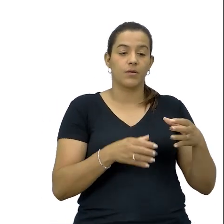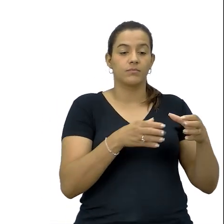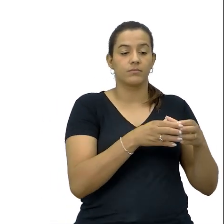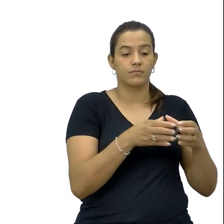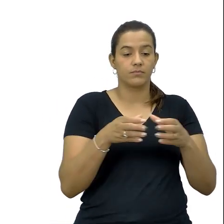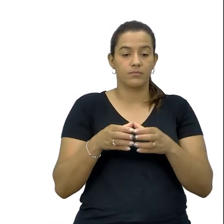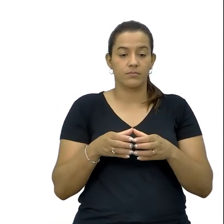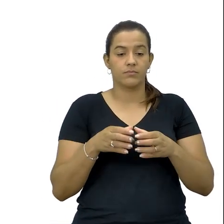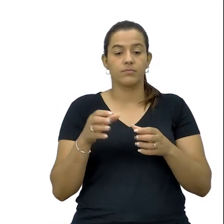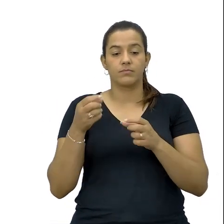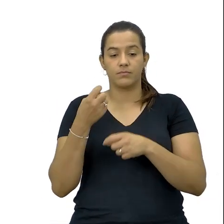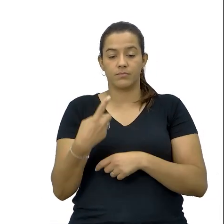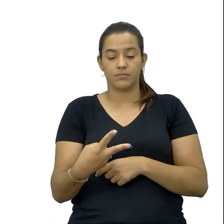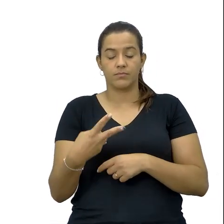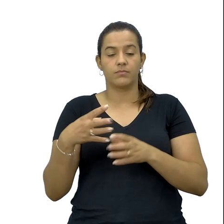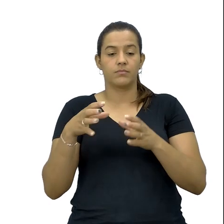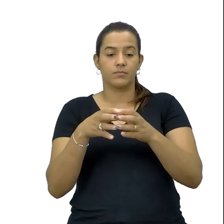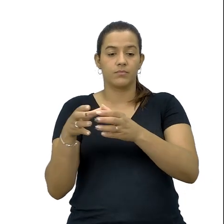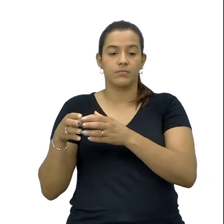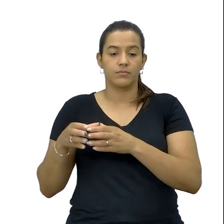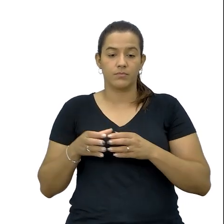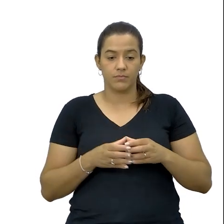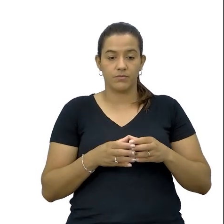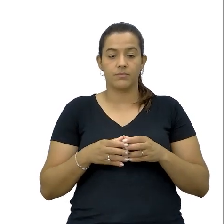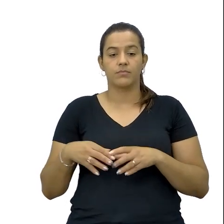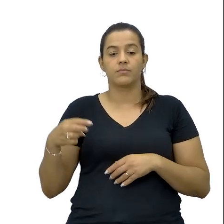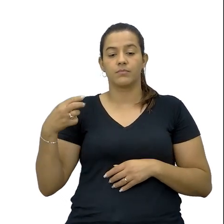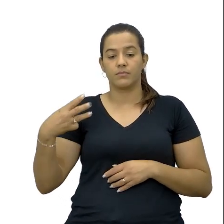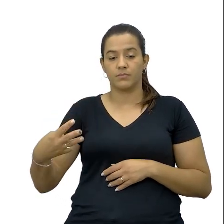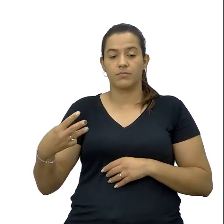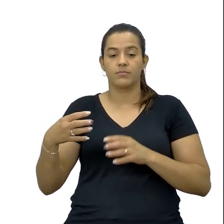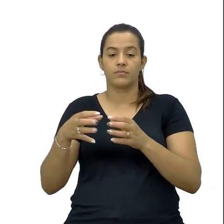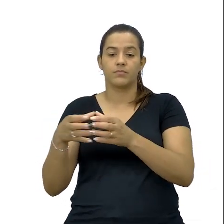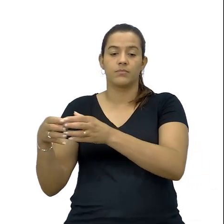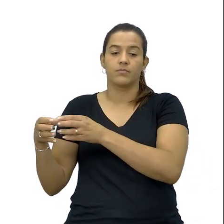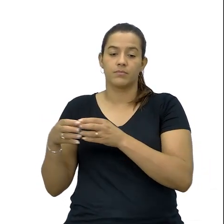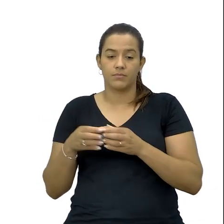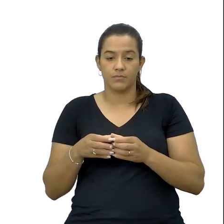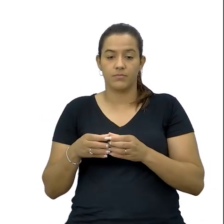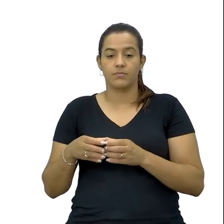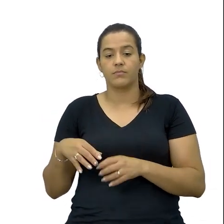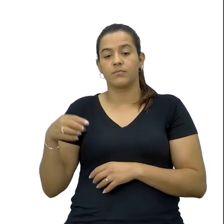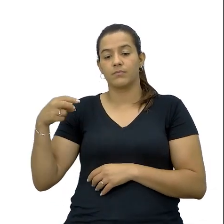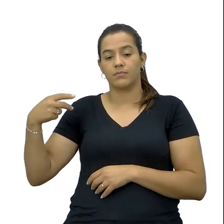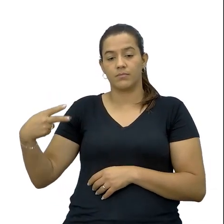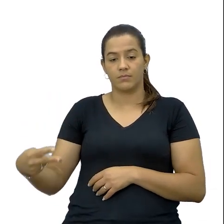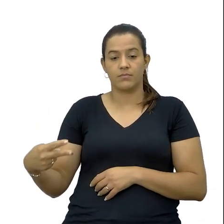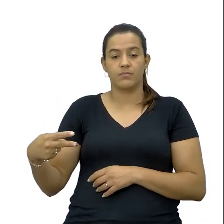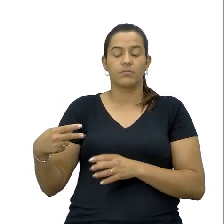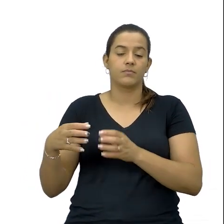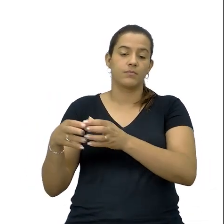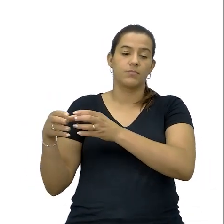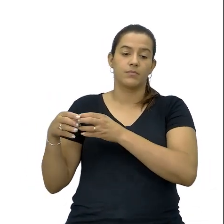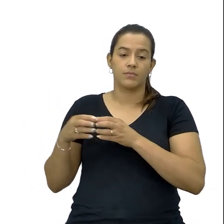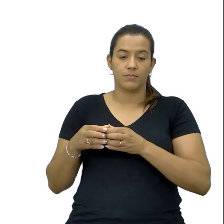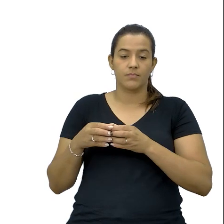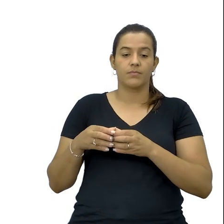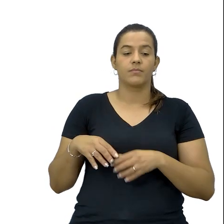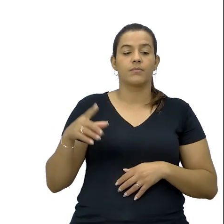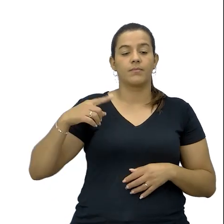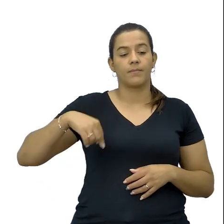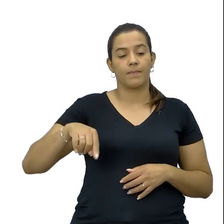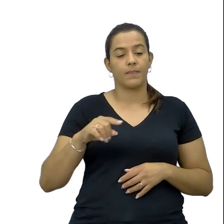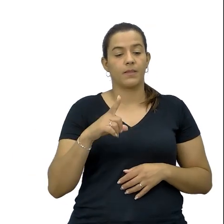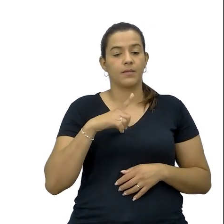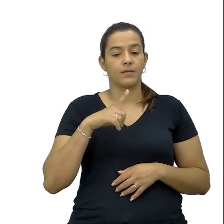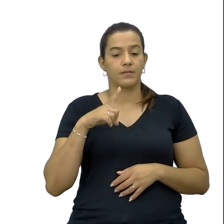bolinhas, que foram organizados pelo funcionário responsável pela realização desse sorteio. Então, aqui a gente tem, aqui no primeiro